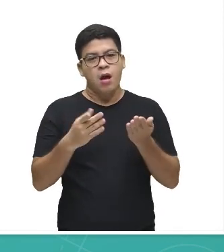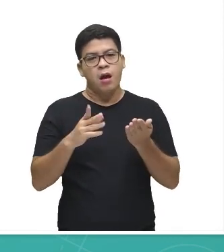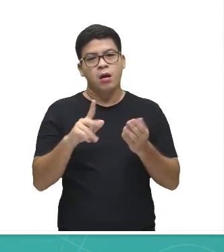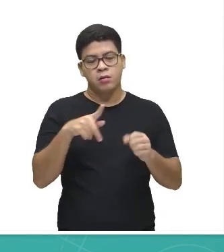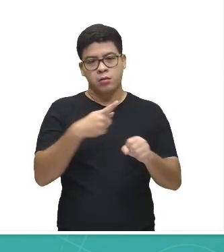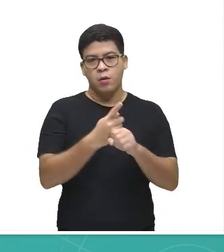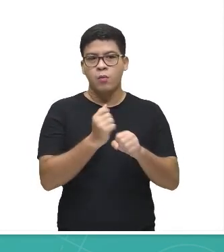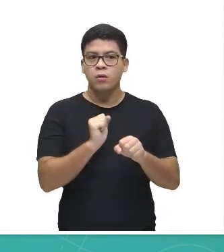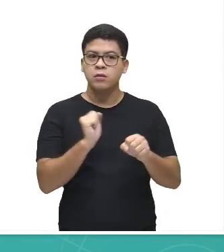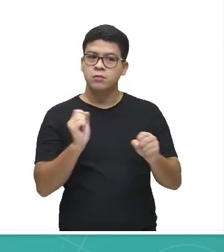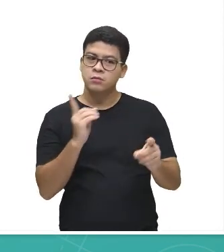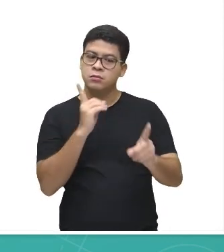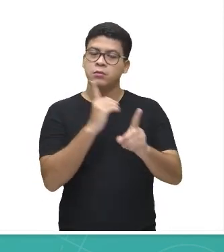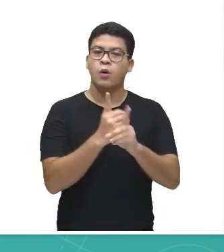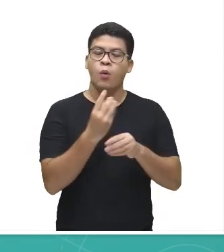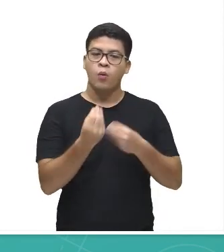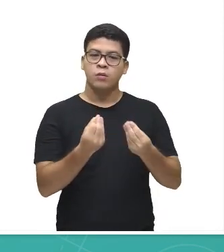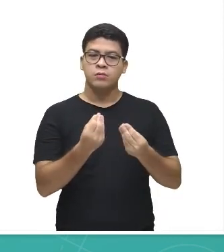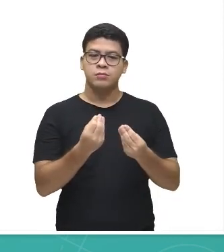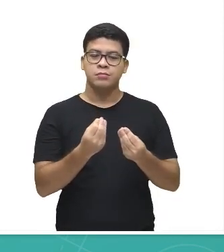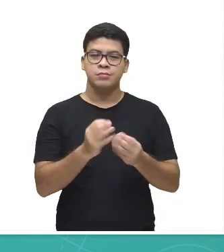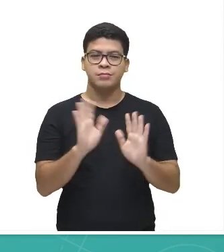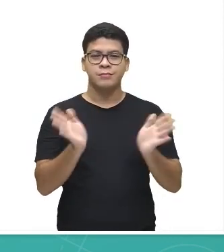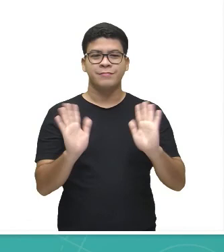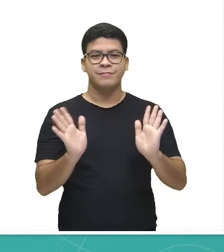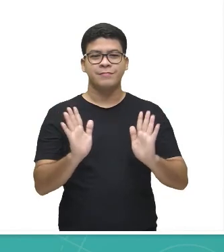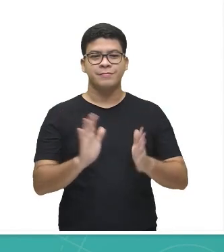se encontra para um novo conteúdo. Até lá!